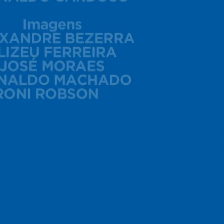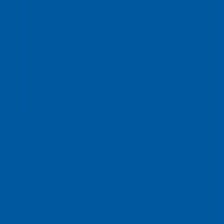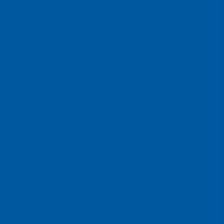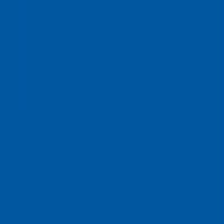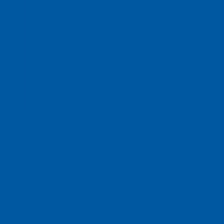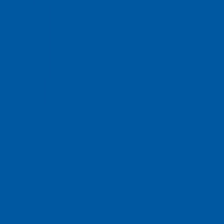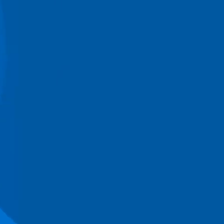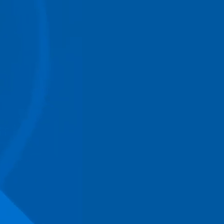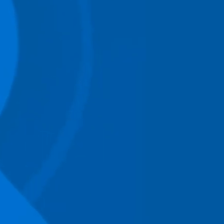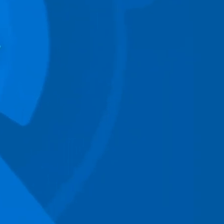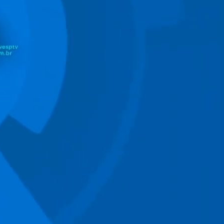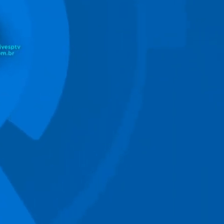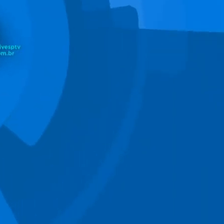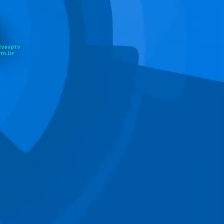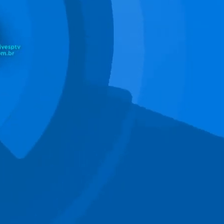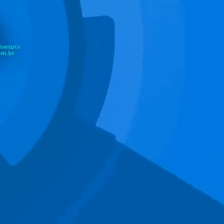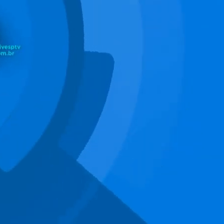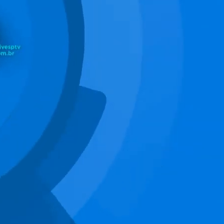aí